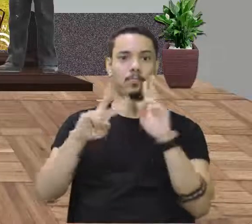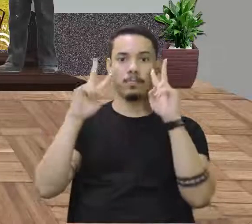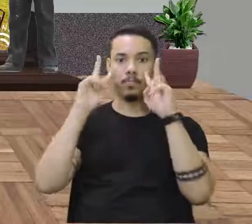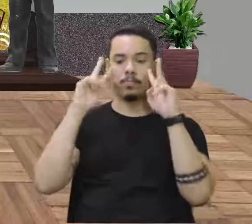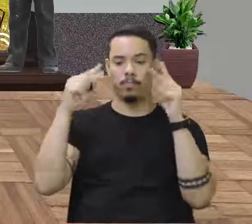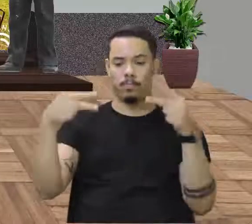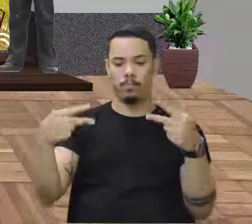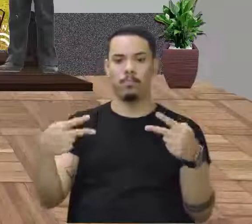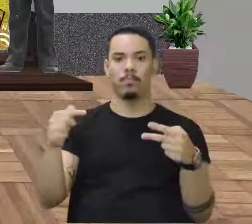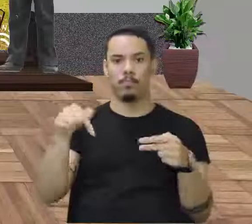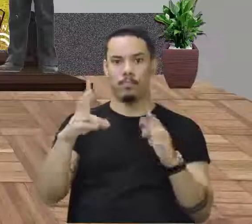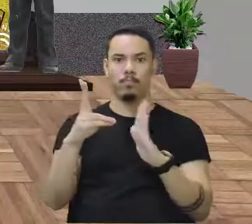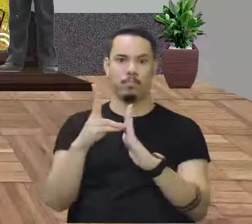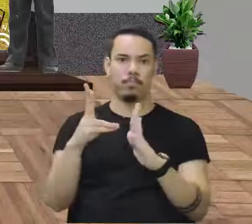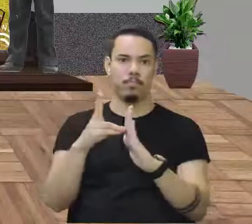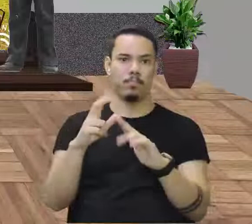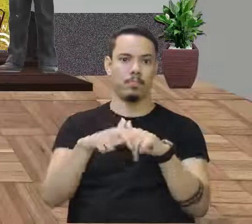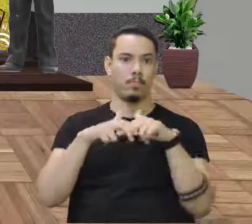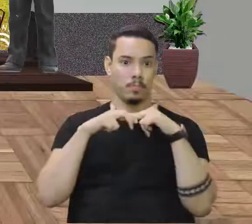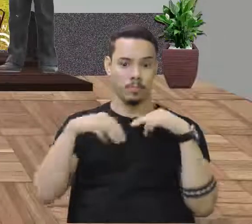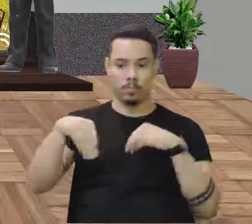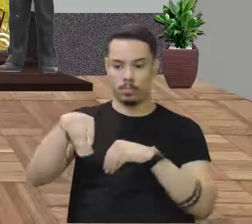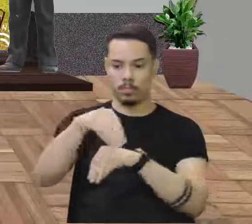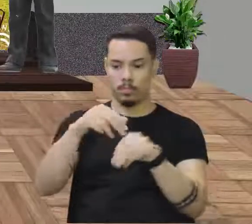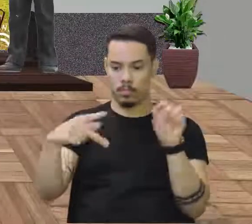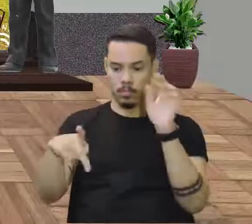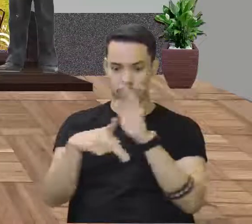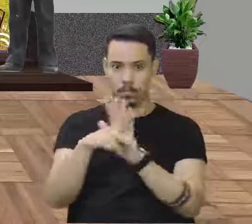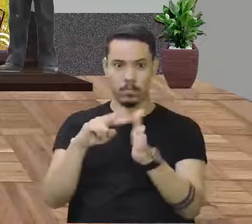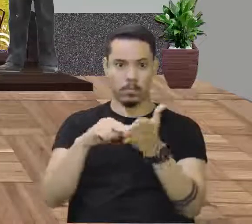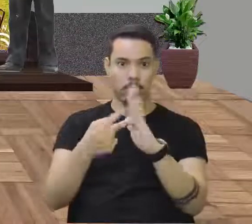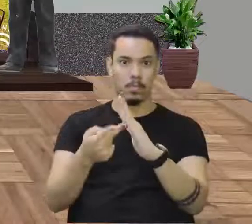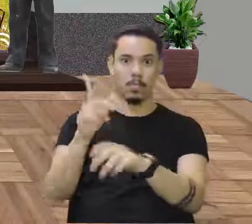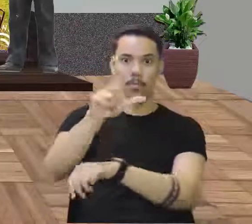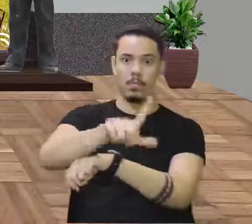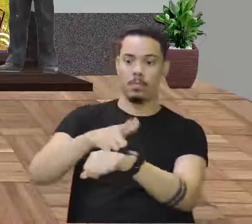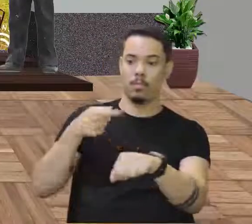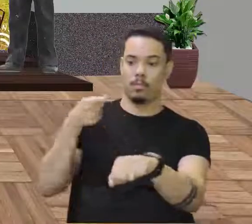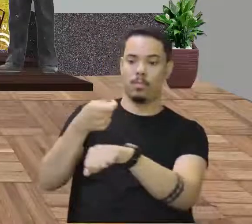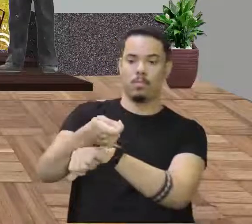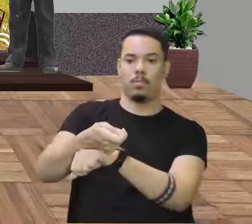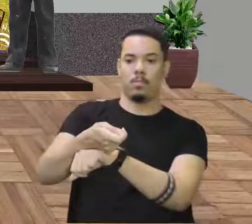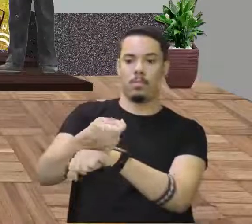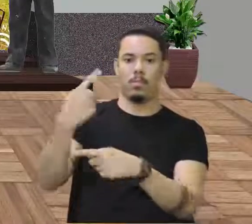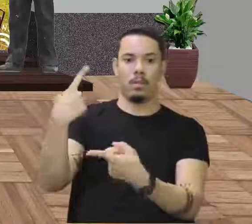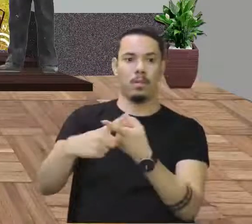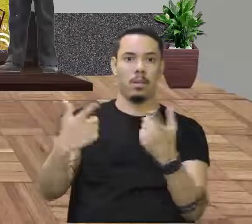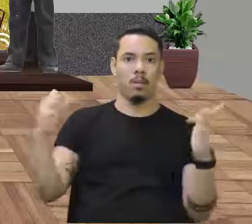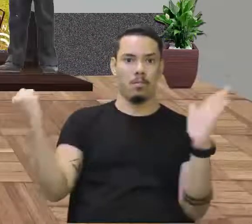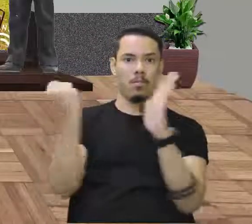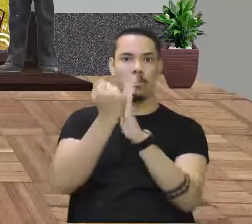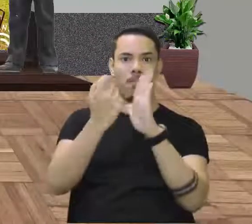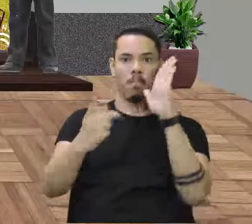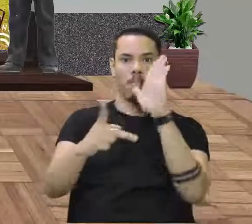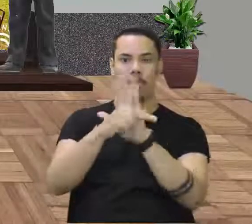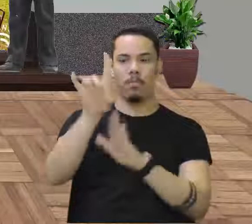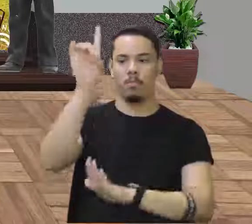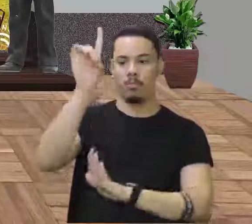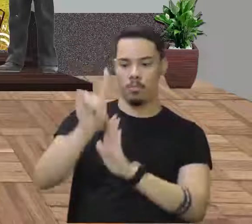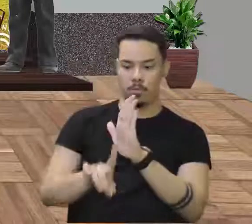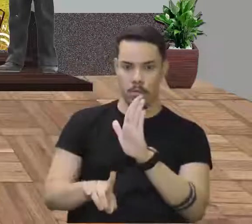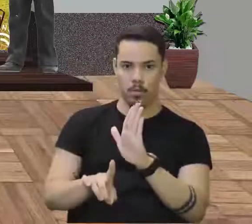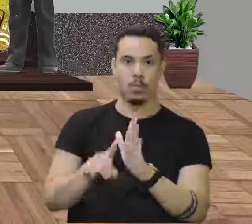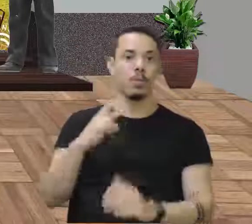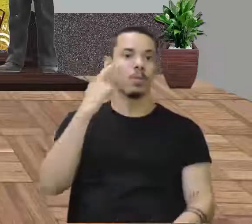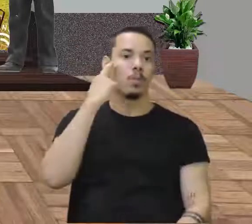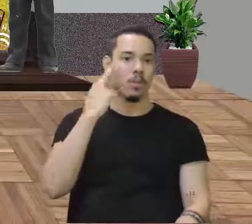reconhecimento. Rondônia é terra de povos quilombolas que querem a demarcação.